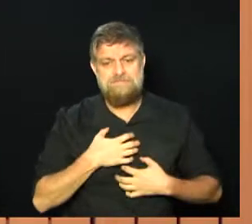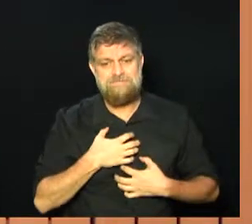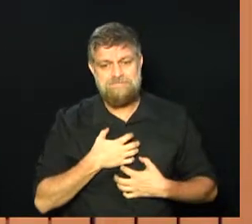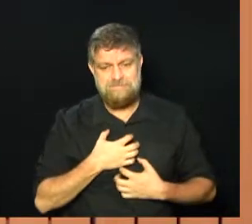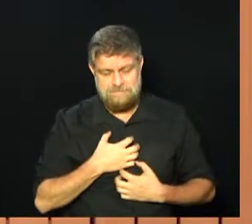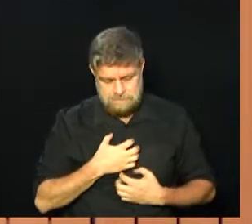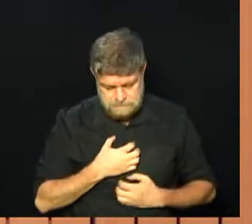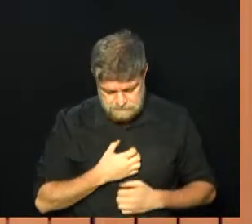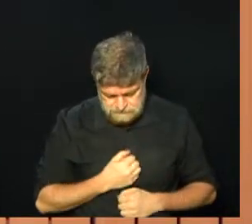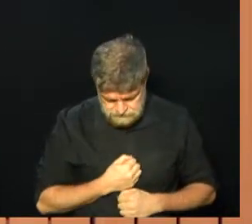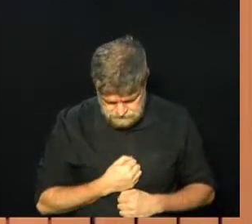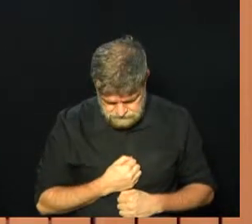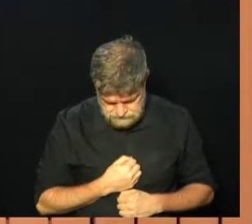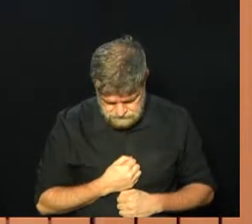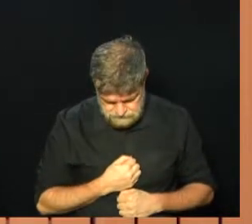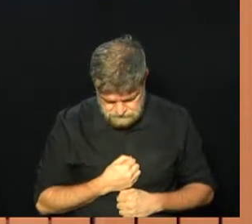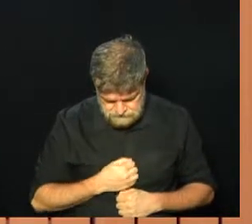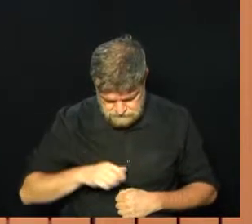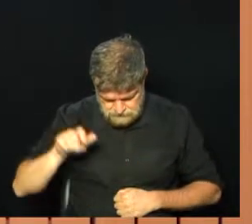todo